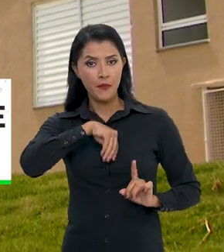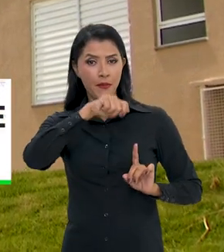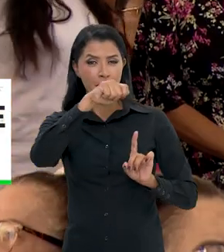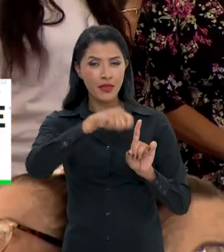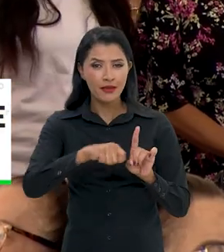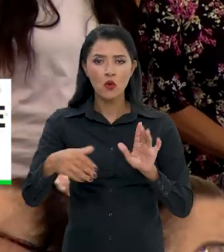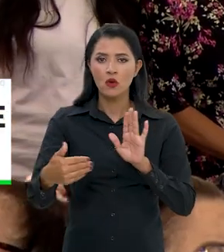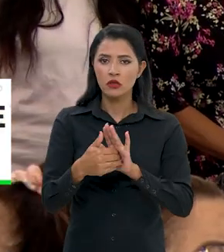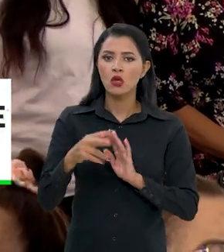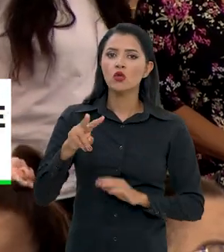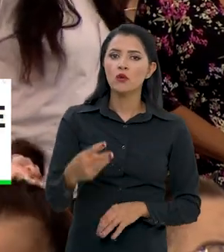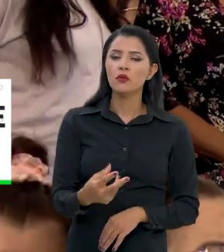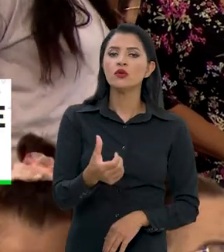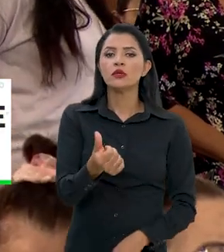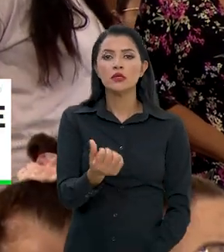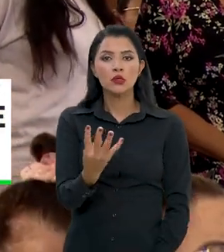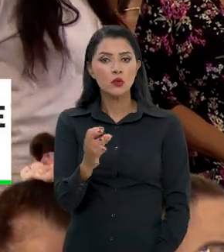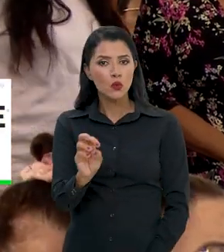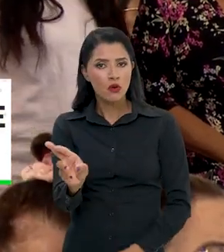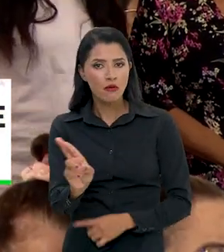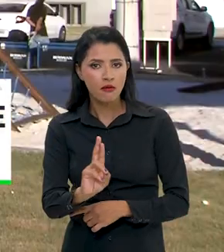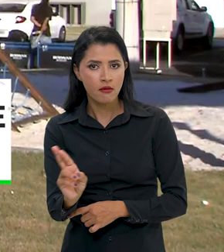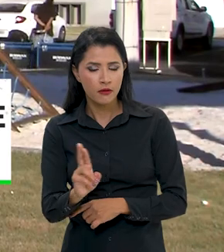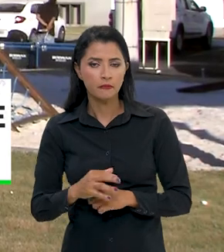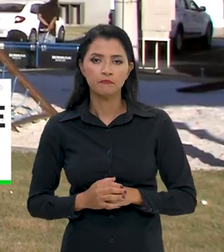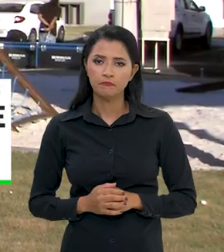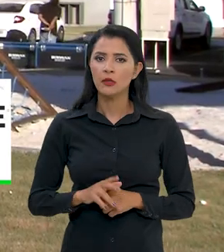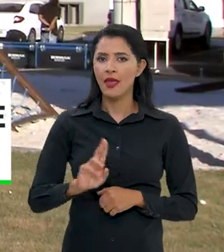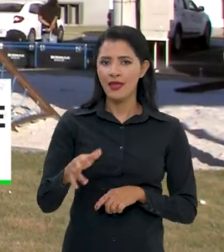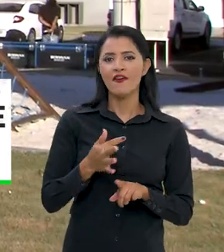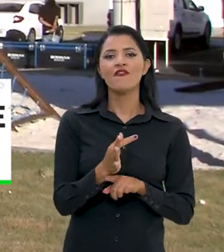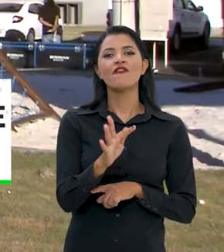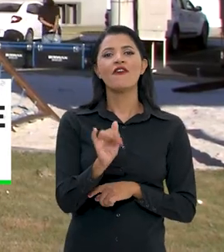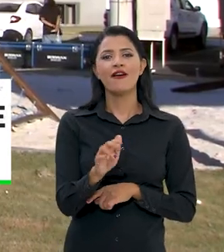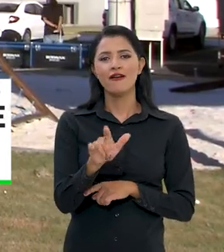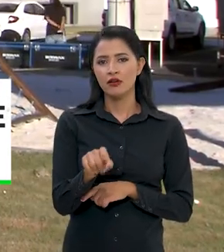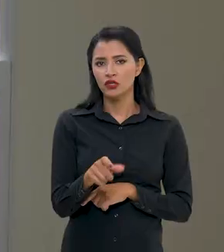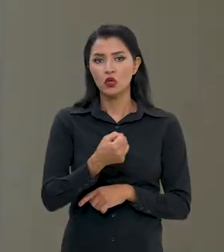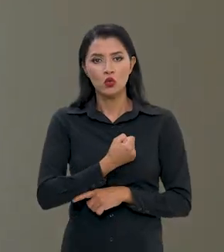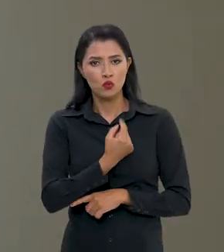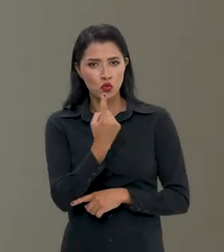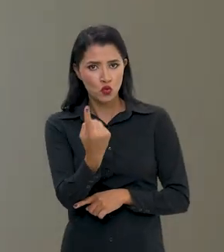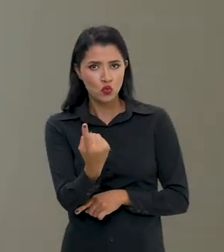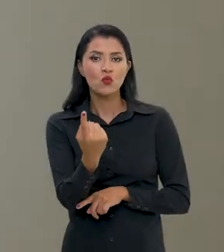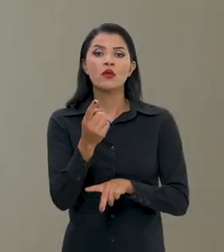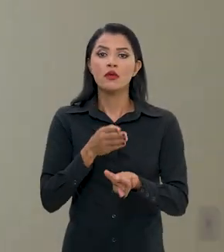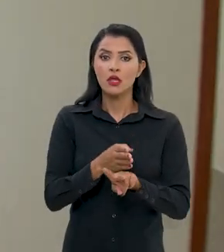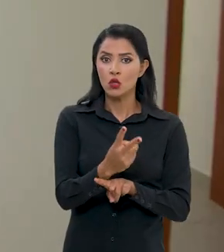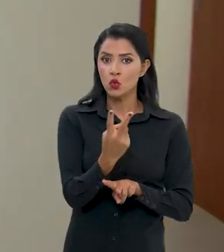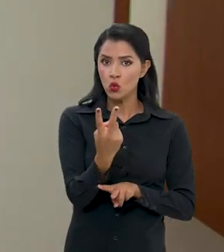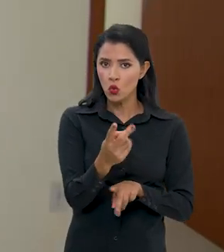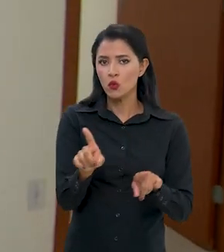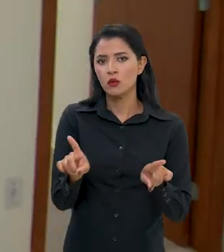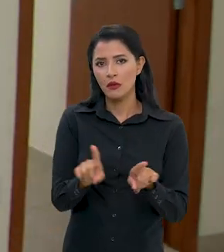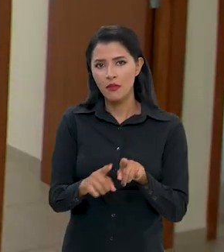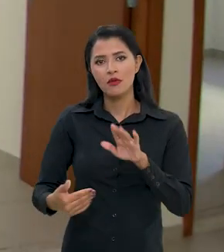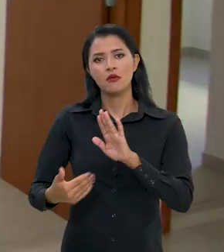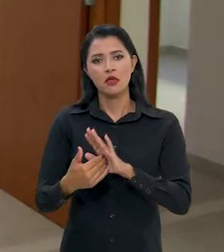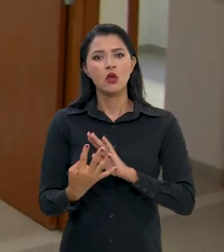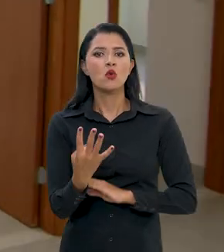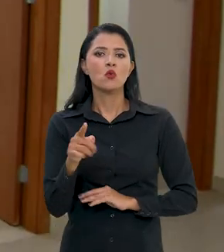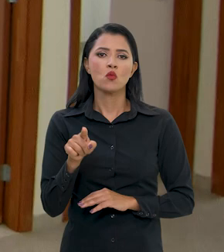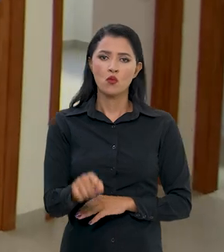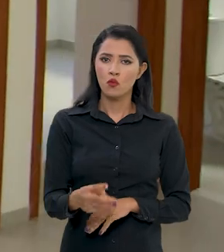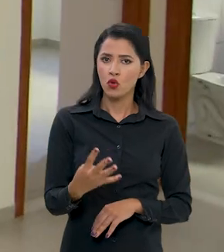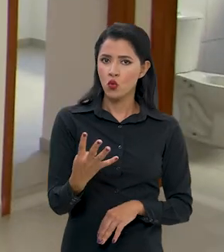renda mensal de até R$ 2.640, a chamada faixa 1. E também da faixa 2,